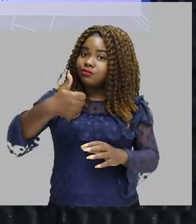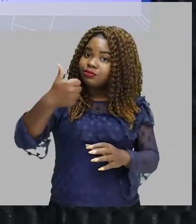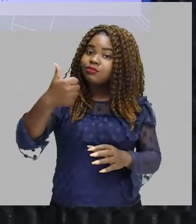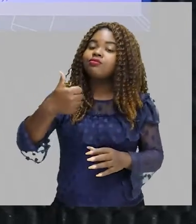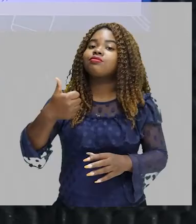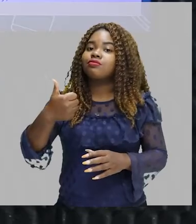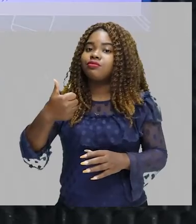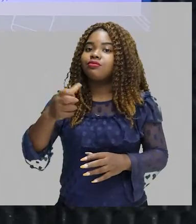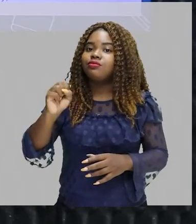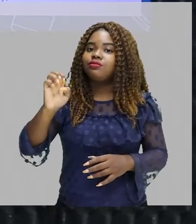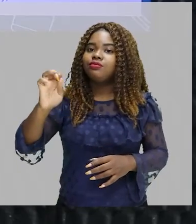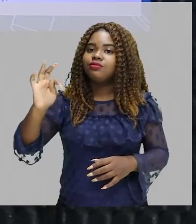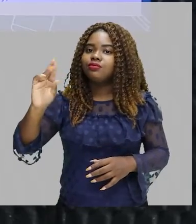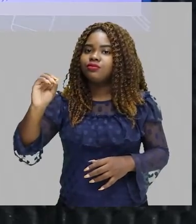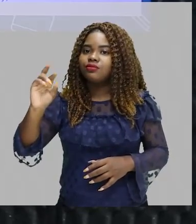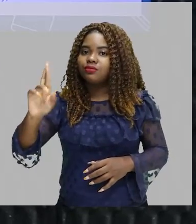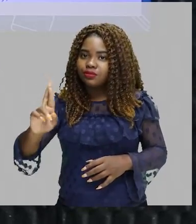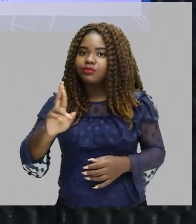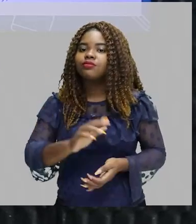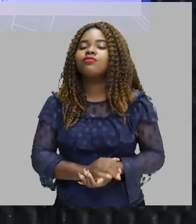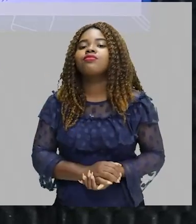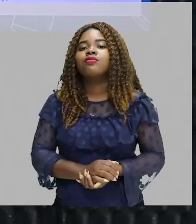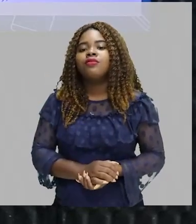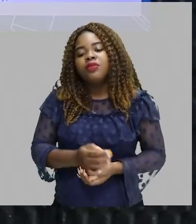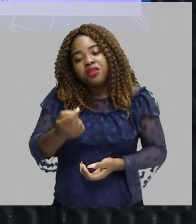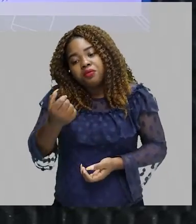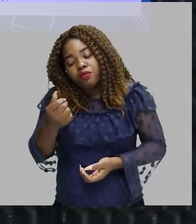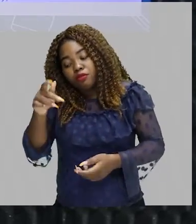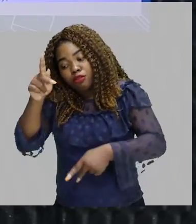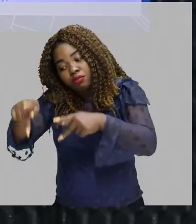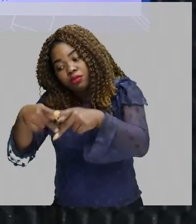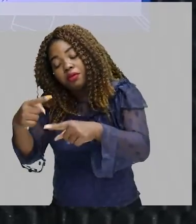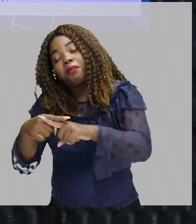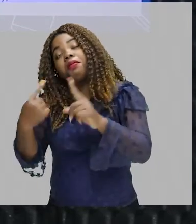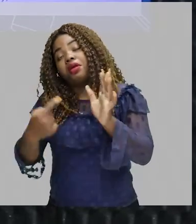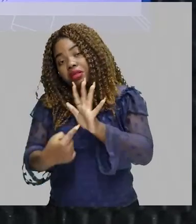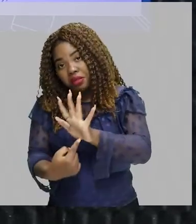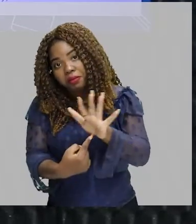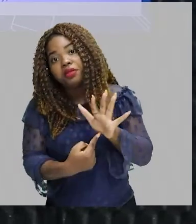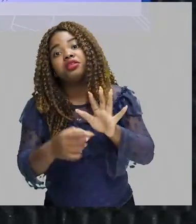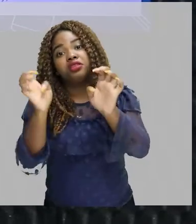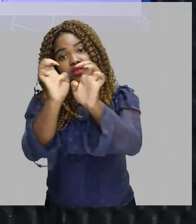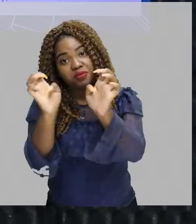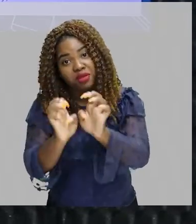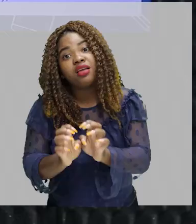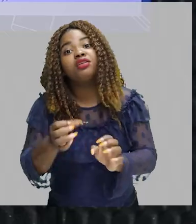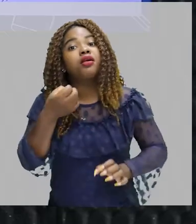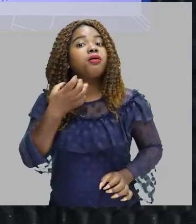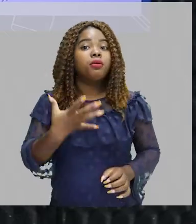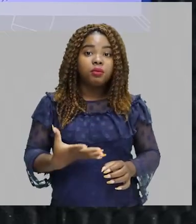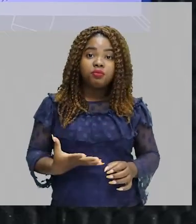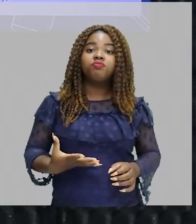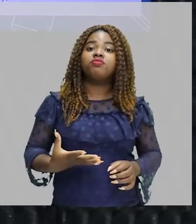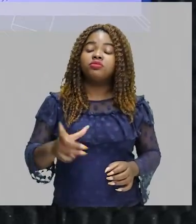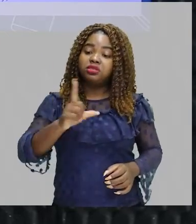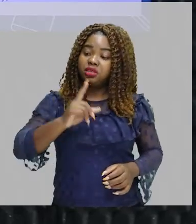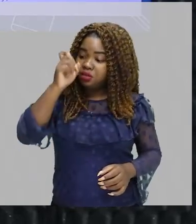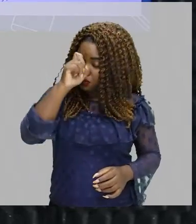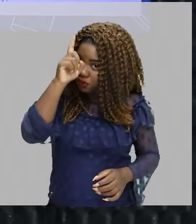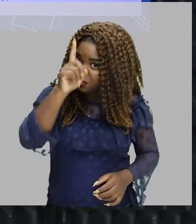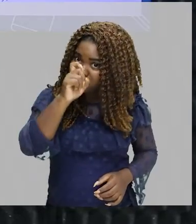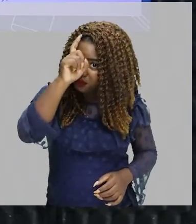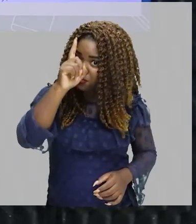setor, né, que vão ter ali pouca população, mas já apresenta uma infraestrutura, ou seja, vai ter ali um hospital que tu